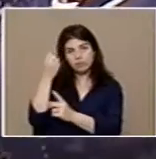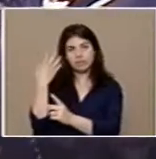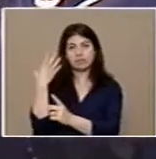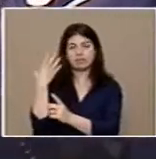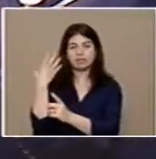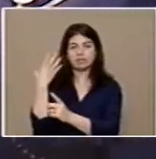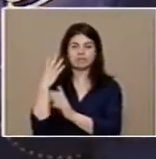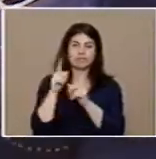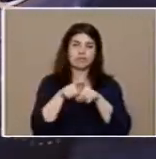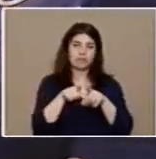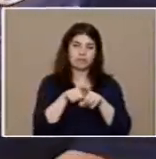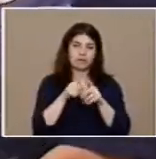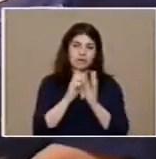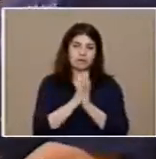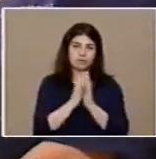e